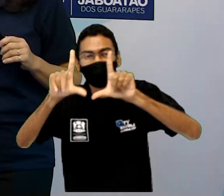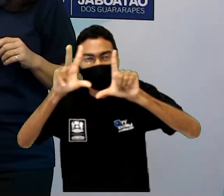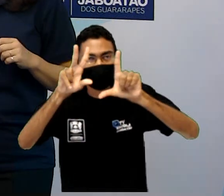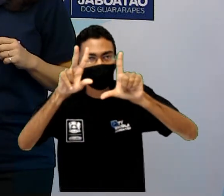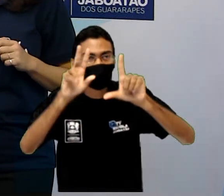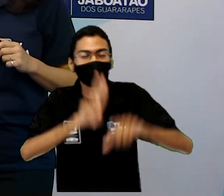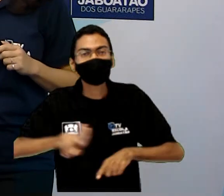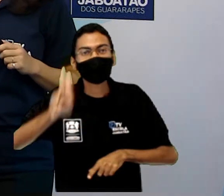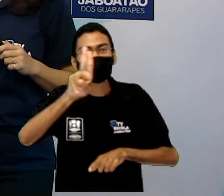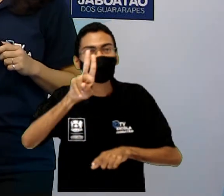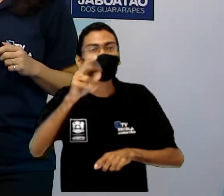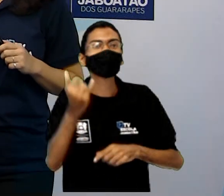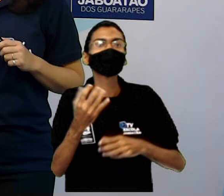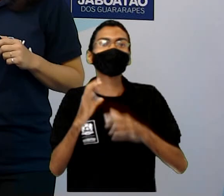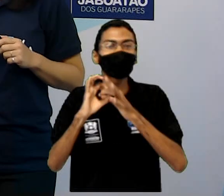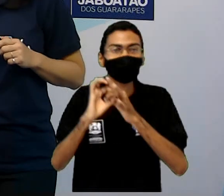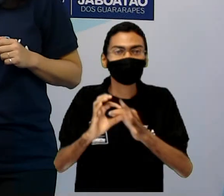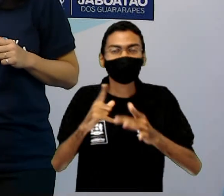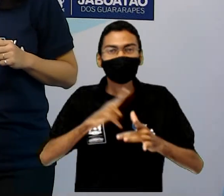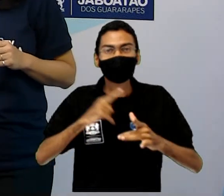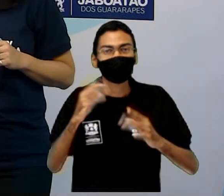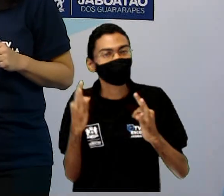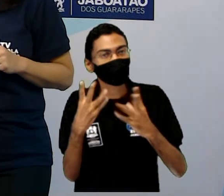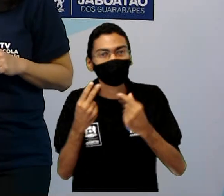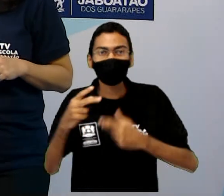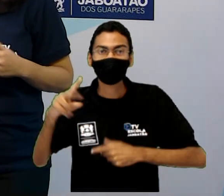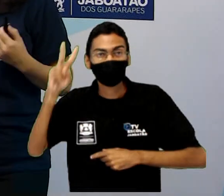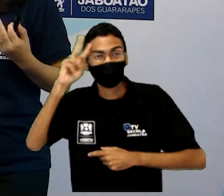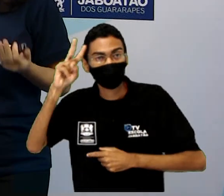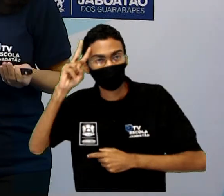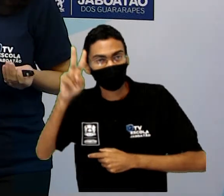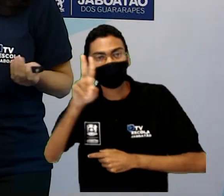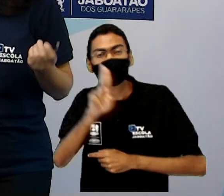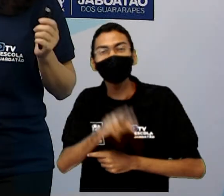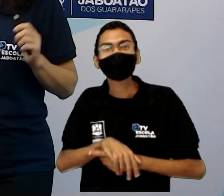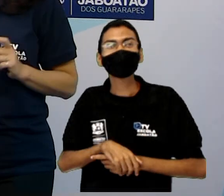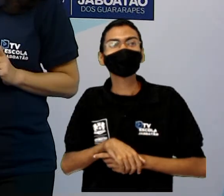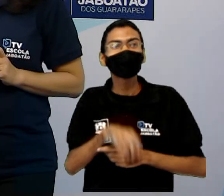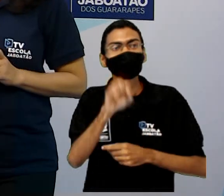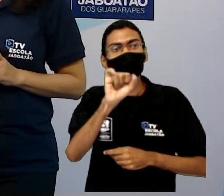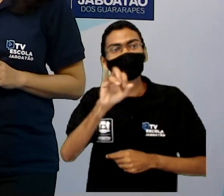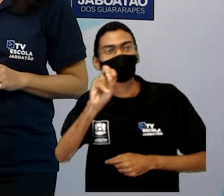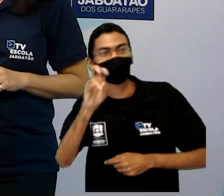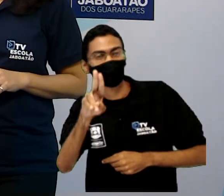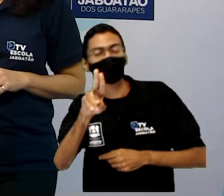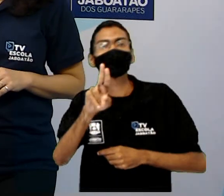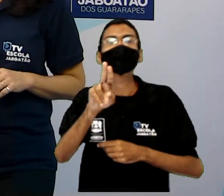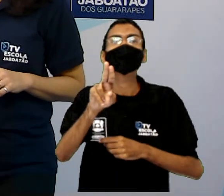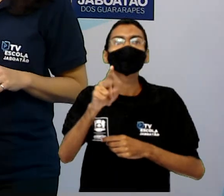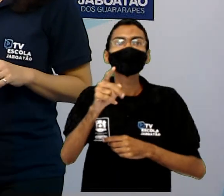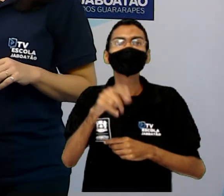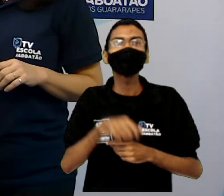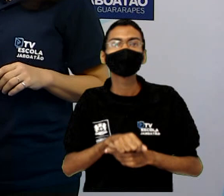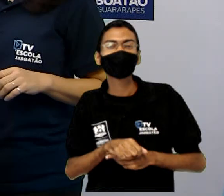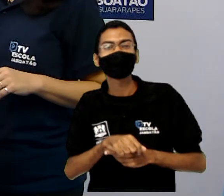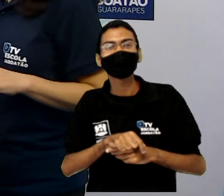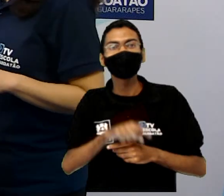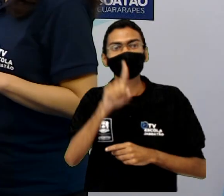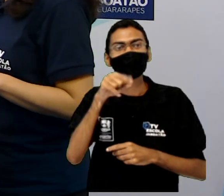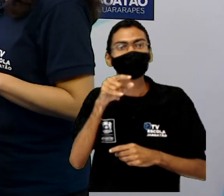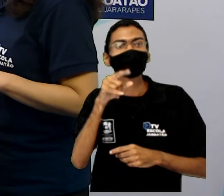história que você vai saber se aquele you que está se falando está no singular ou se está no plural,